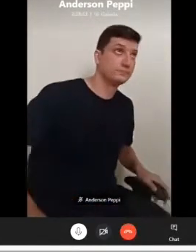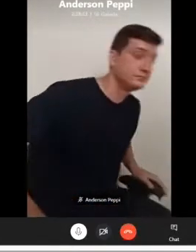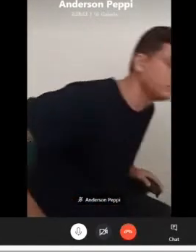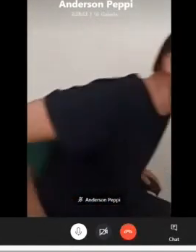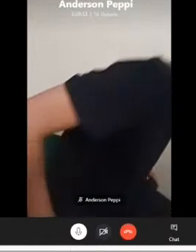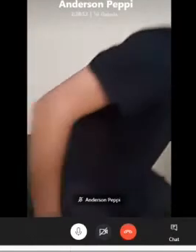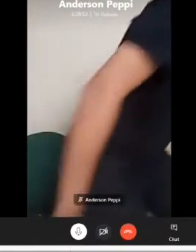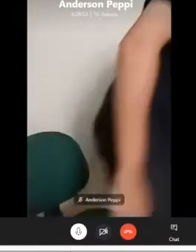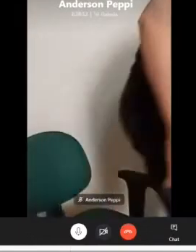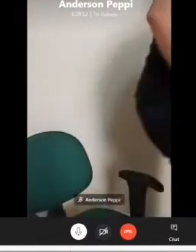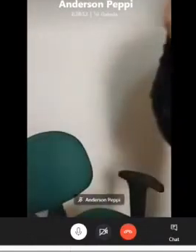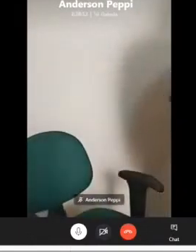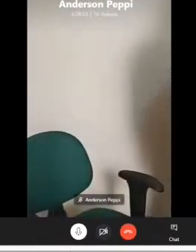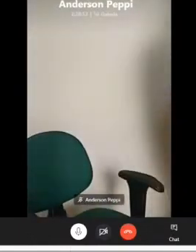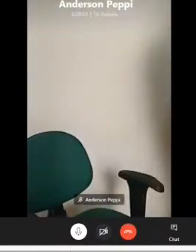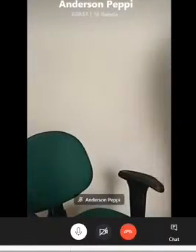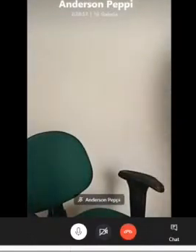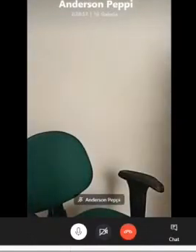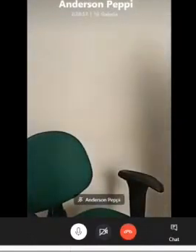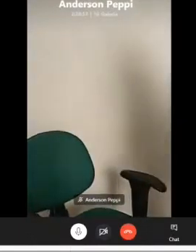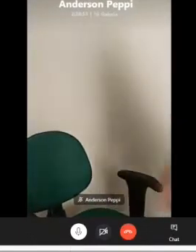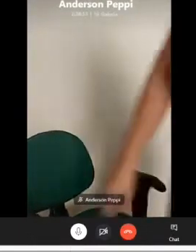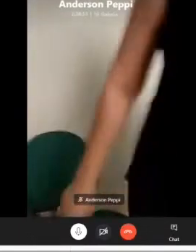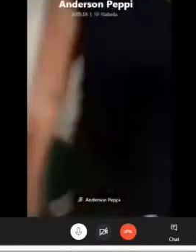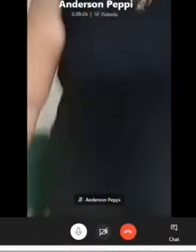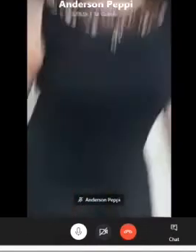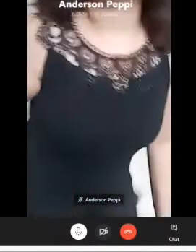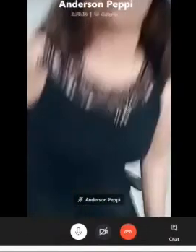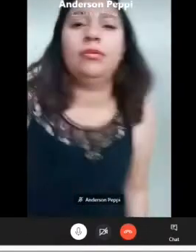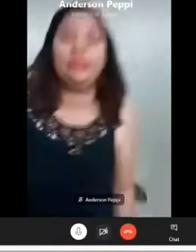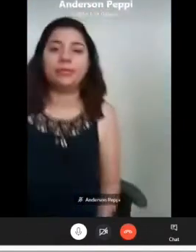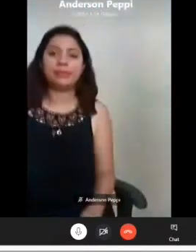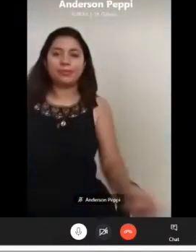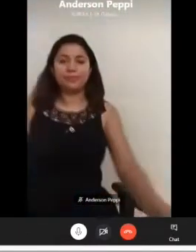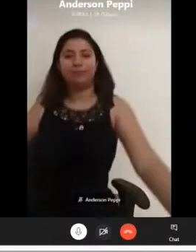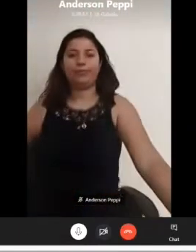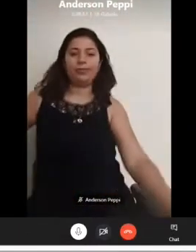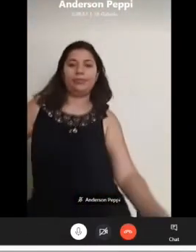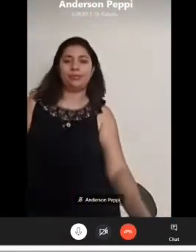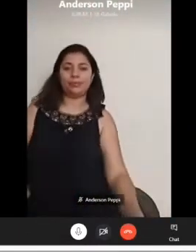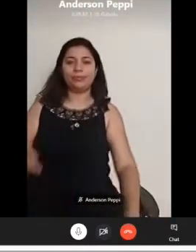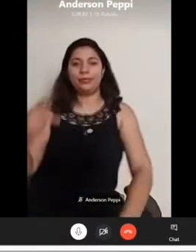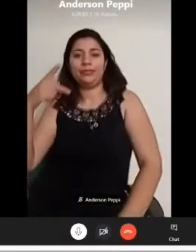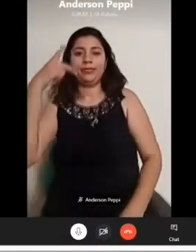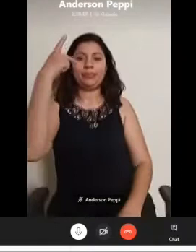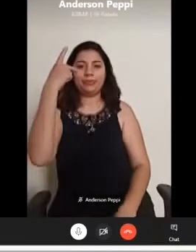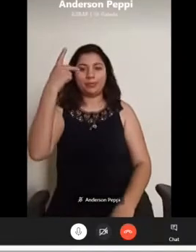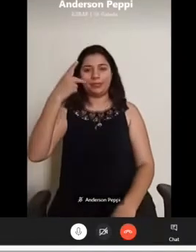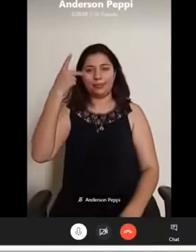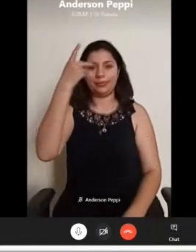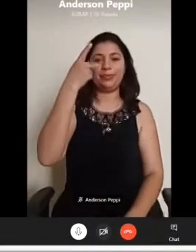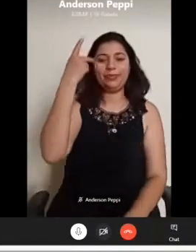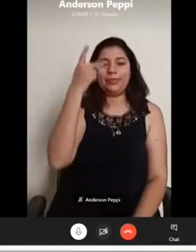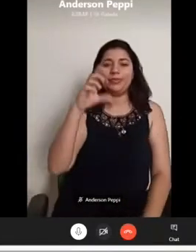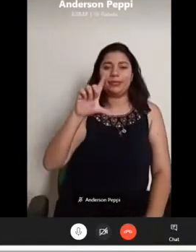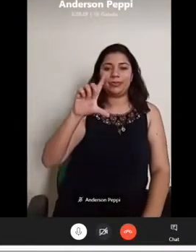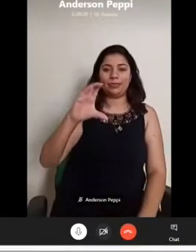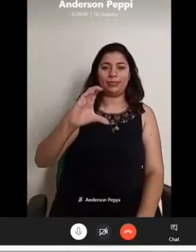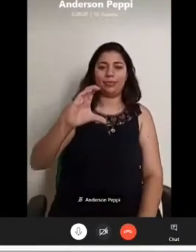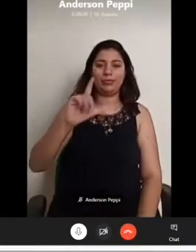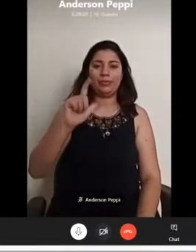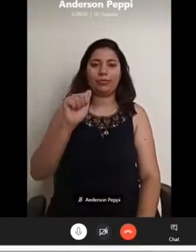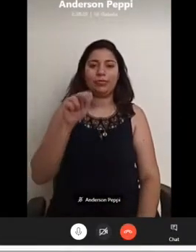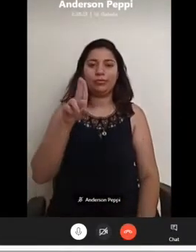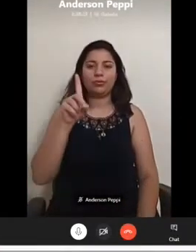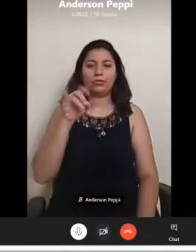Vereadora Cláudia Maria Gabriel, Comissão de Constituição, Justiça e Redação. André Rogério